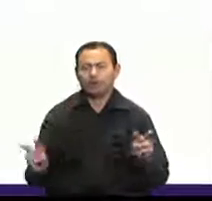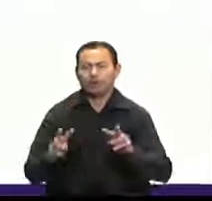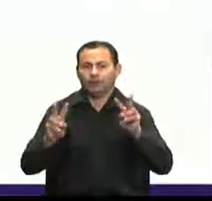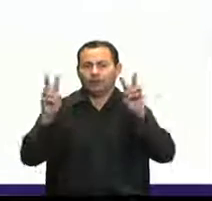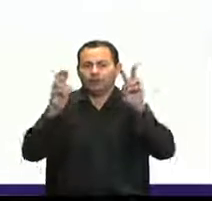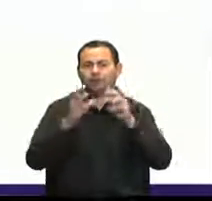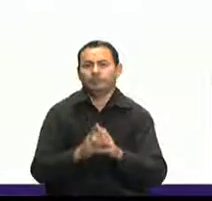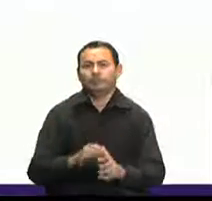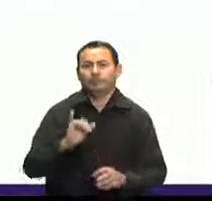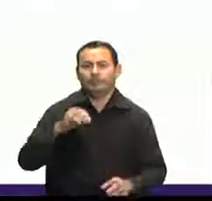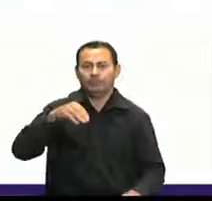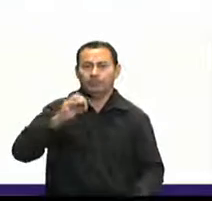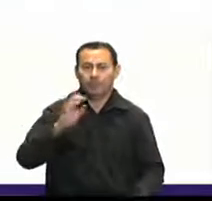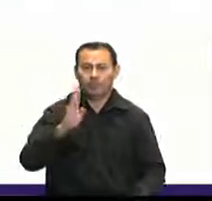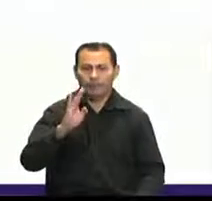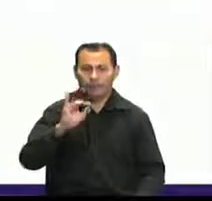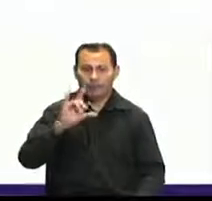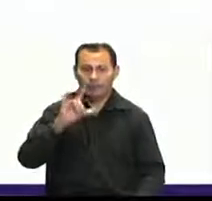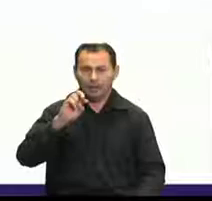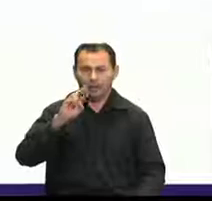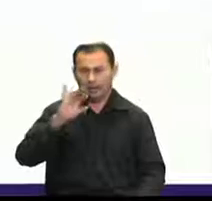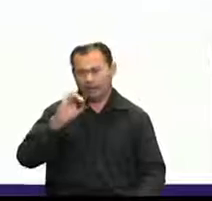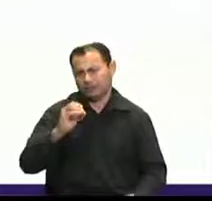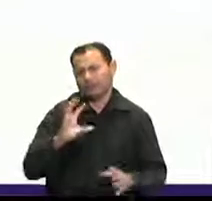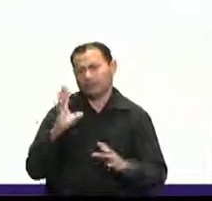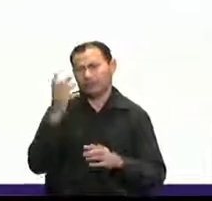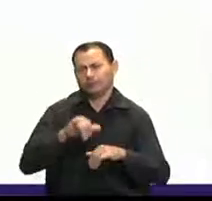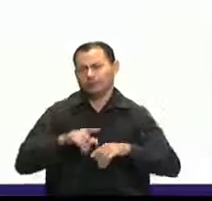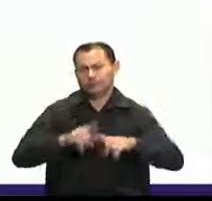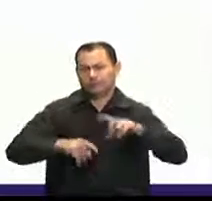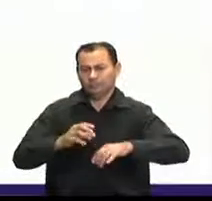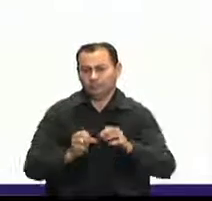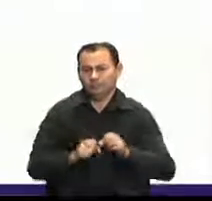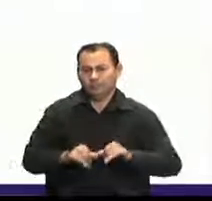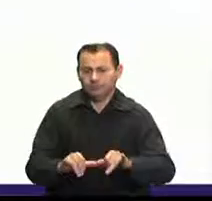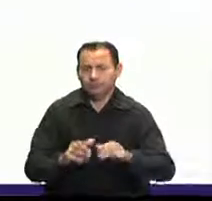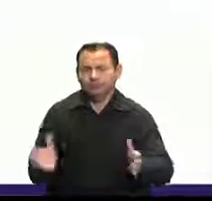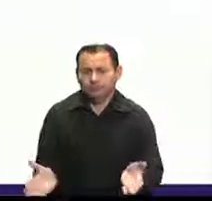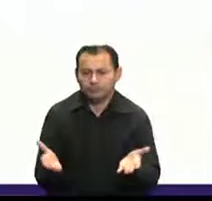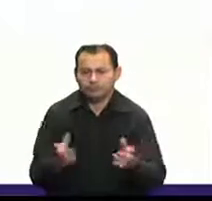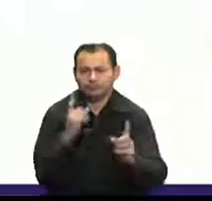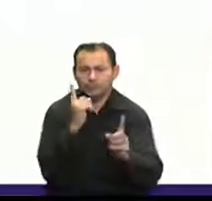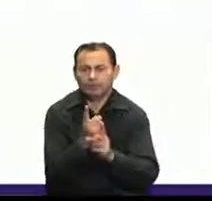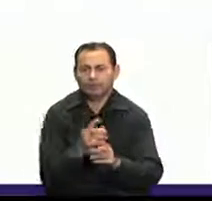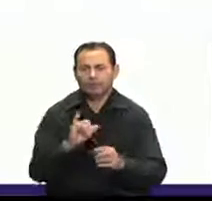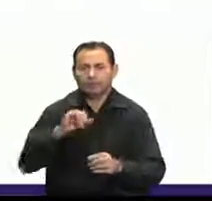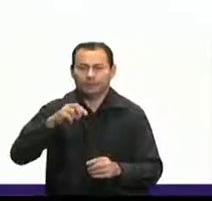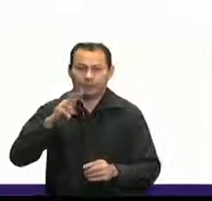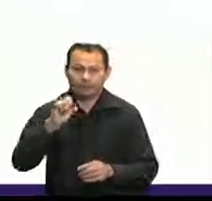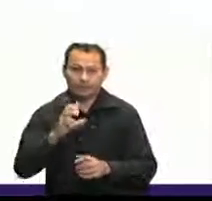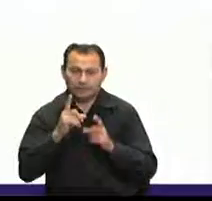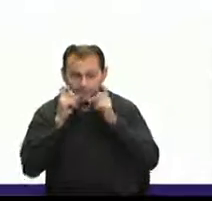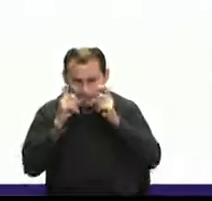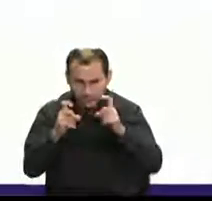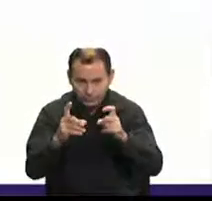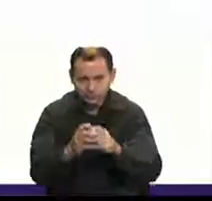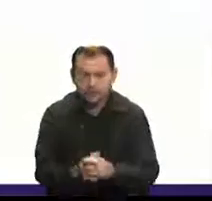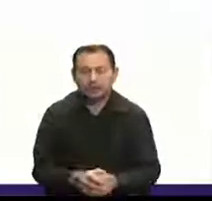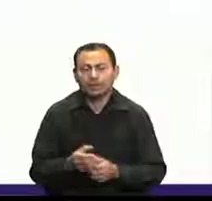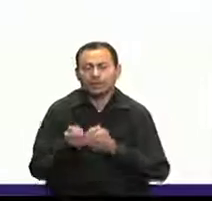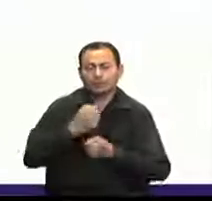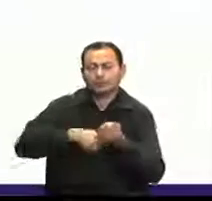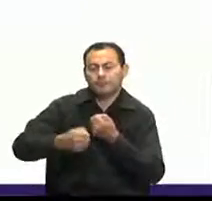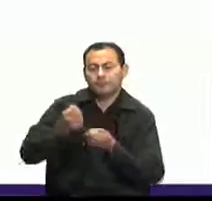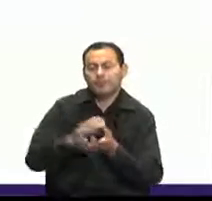mobiliários ela vai funcionar como o mercado organizado que promove o encontro entre investidores interessados em